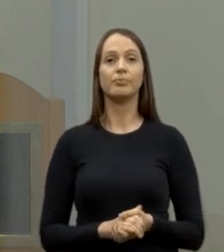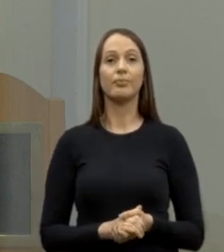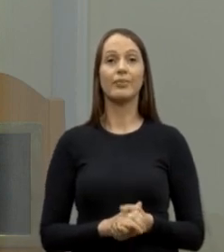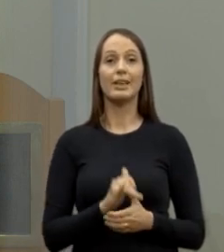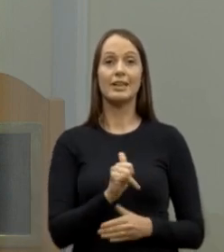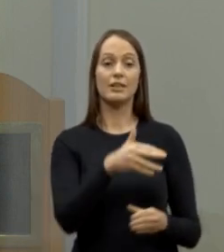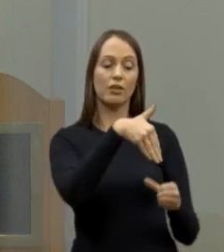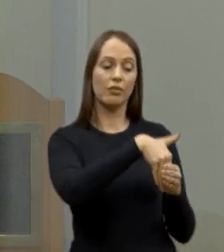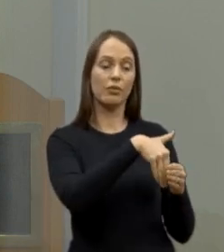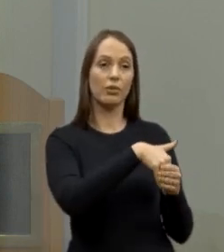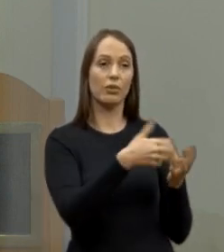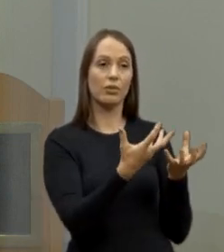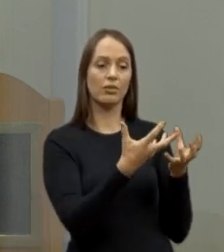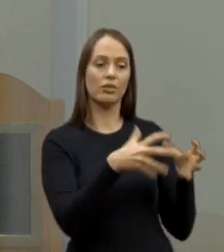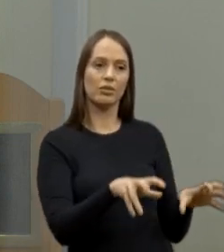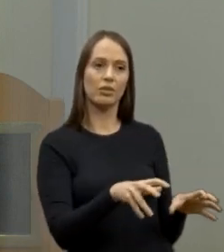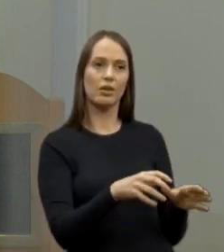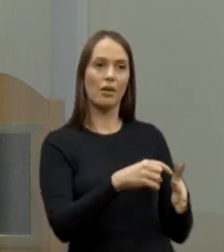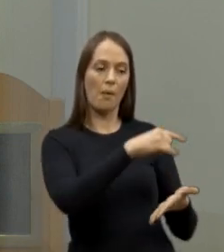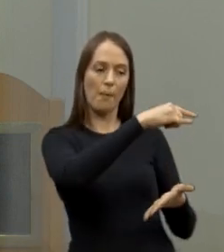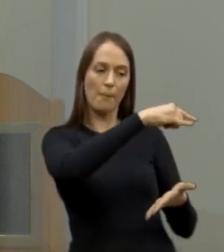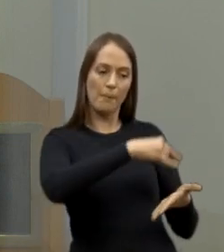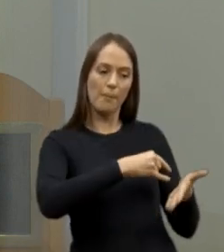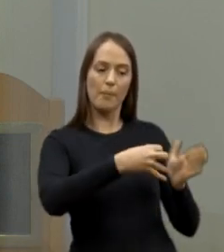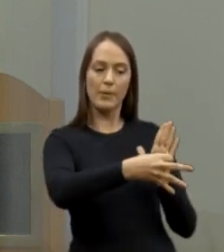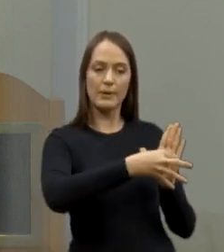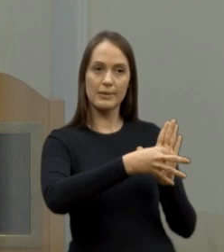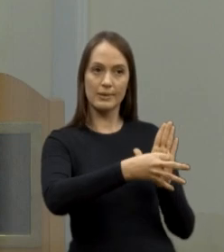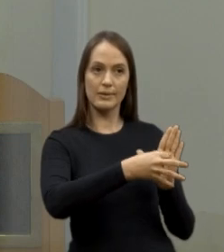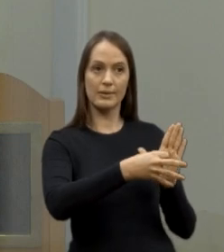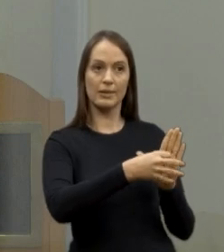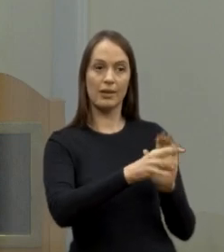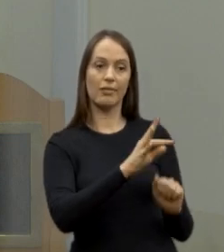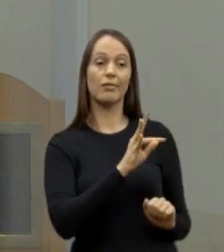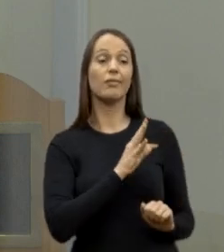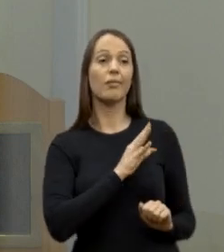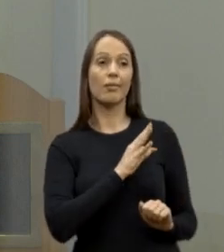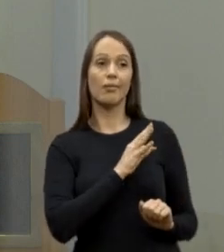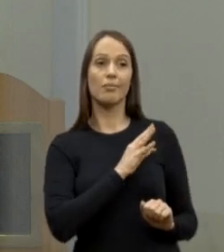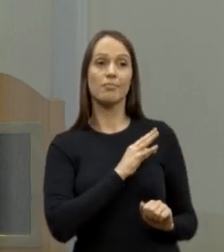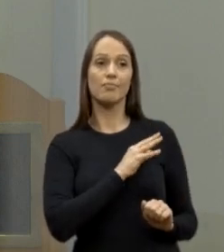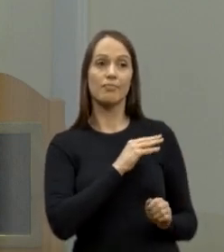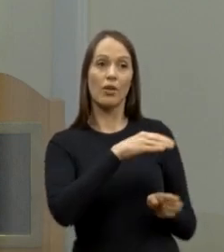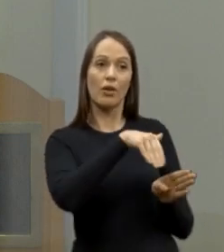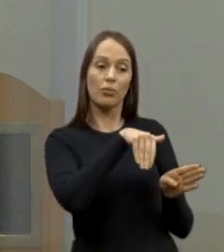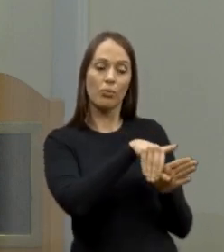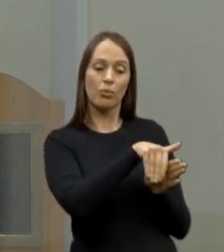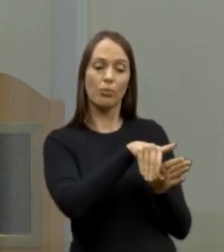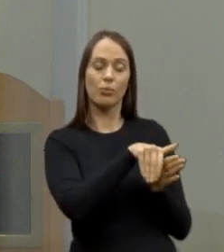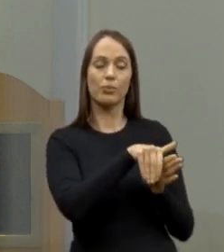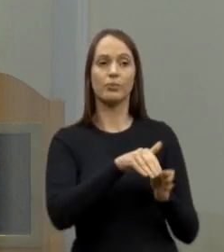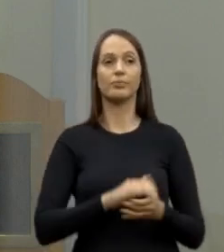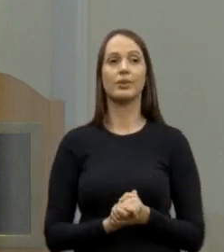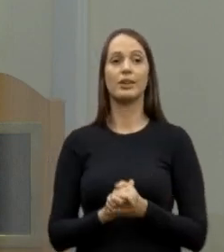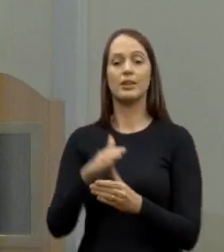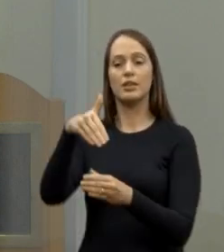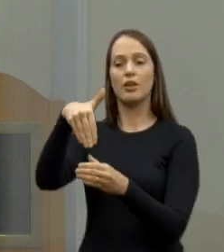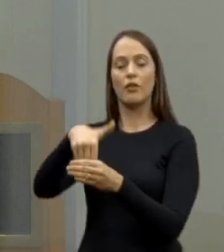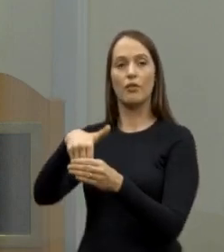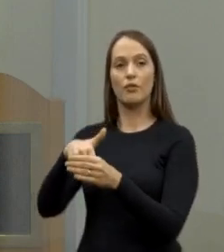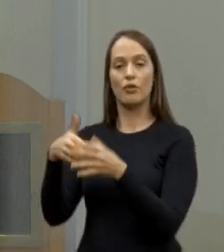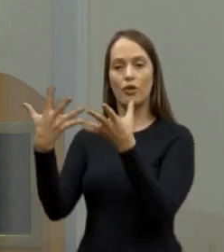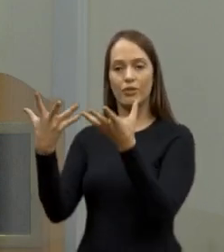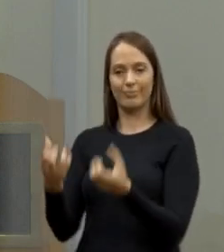vota contra está seguindo os pareceres técnicos do tribunal, o que é gravíssimo, é o oposto. Quem vai votar a favor